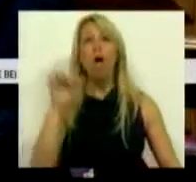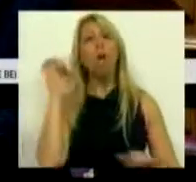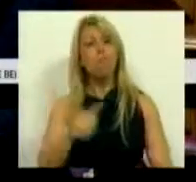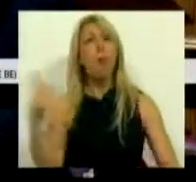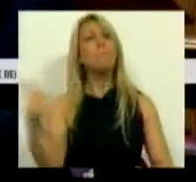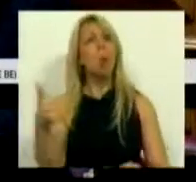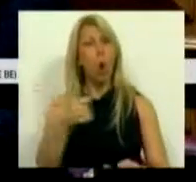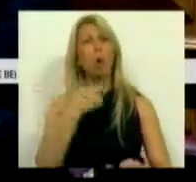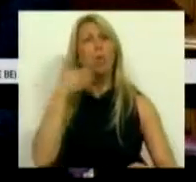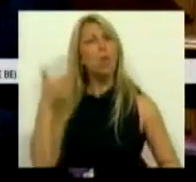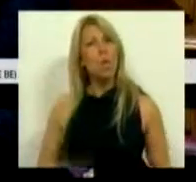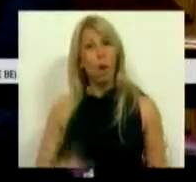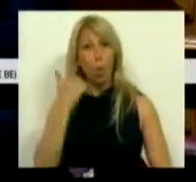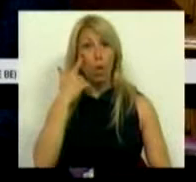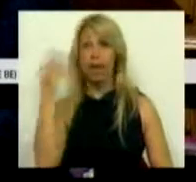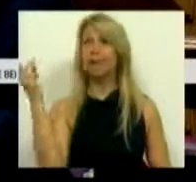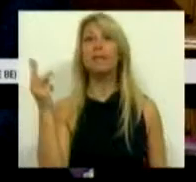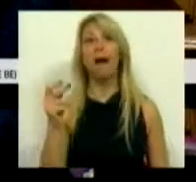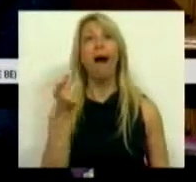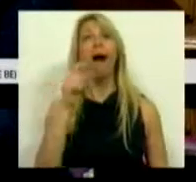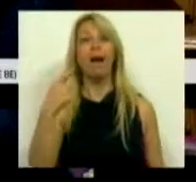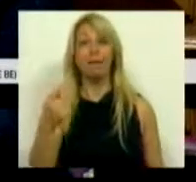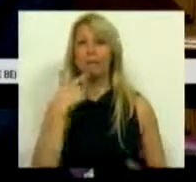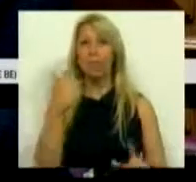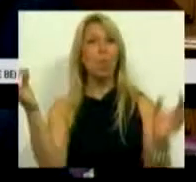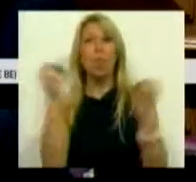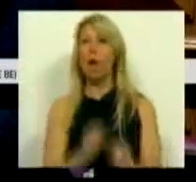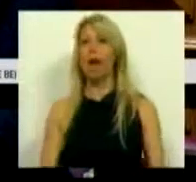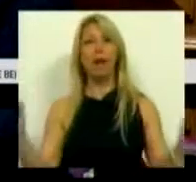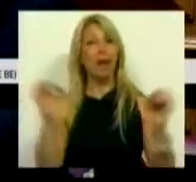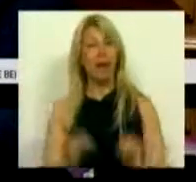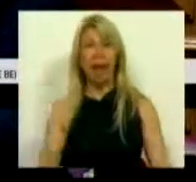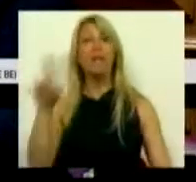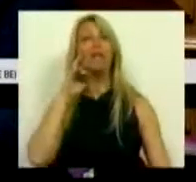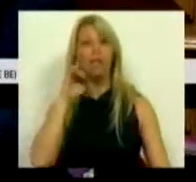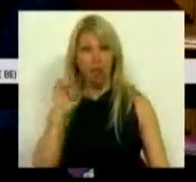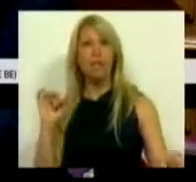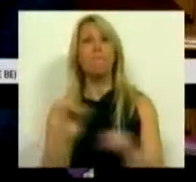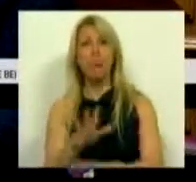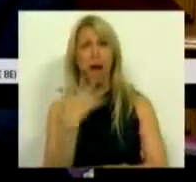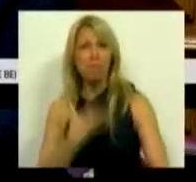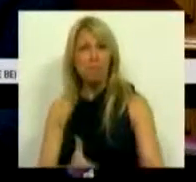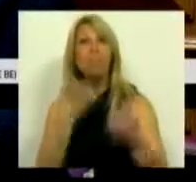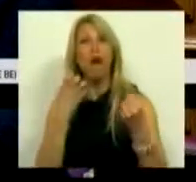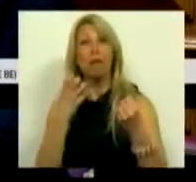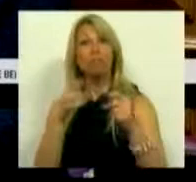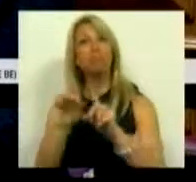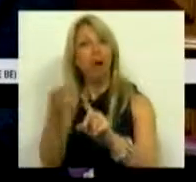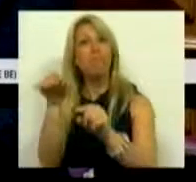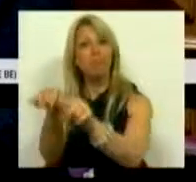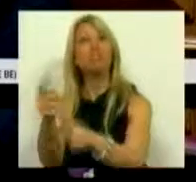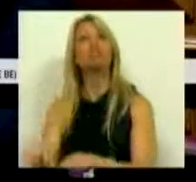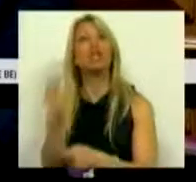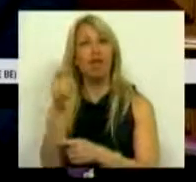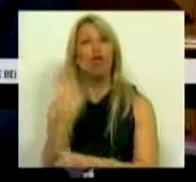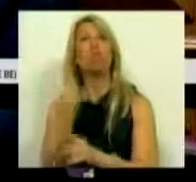profundo conhecedor desta arte. Não há ninguém que defenda mais o mar do que o pescador, porque é o mar que lhe dá